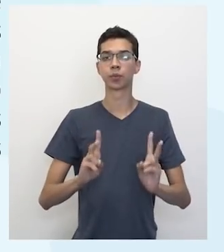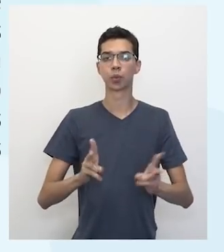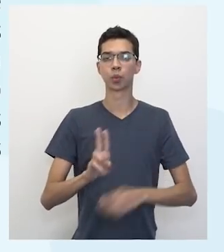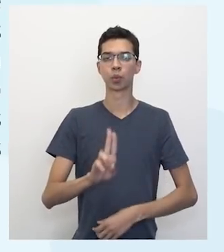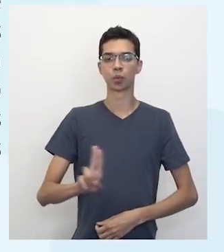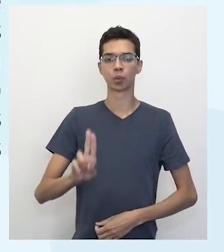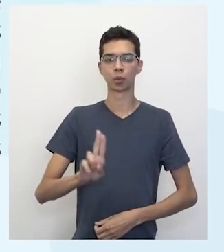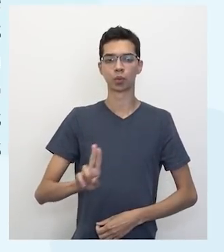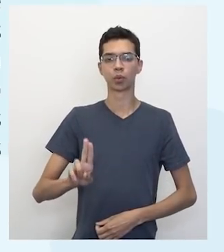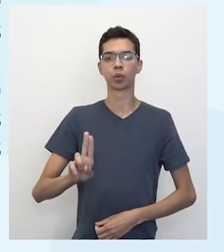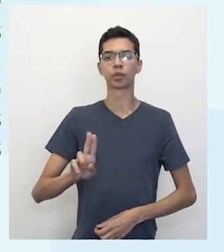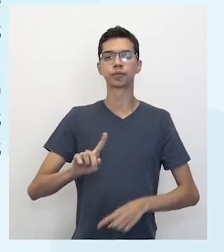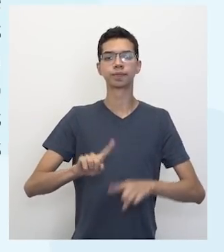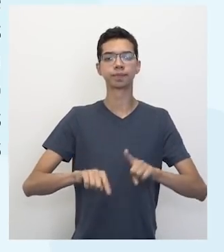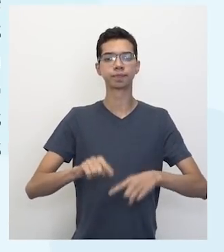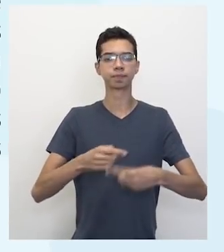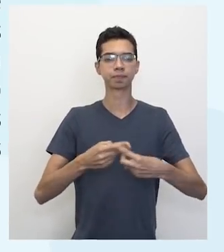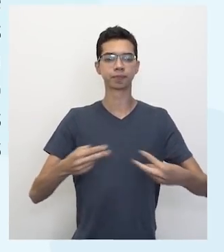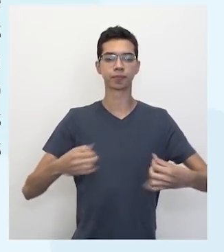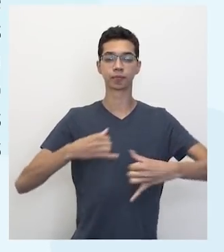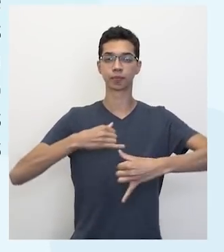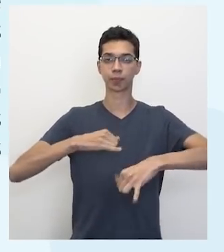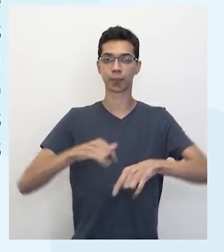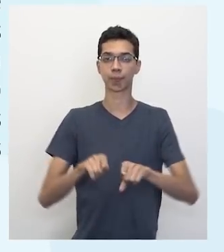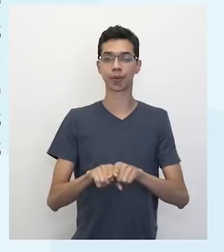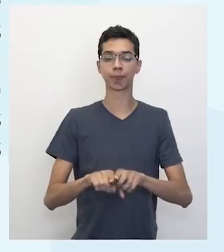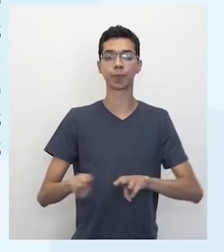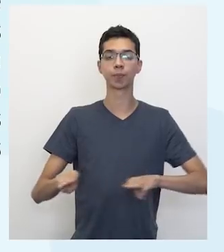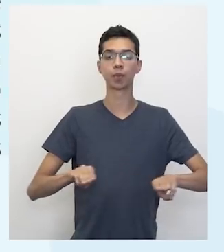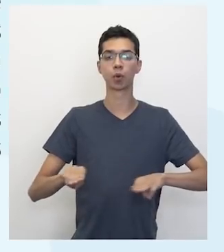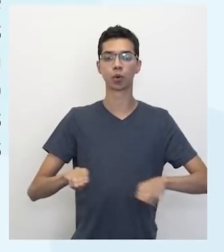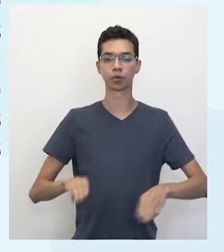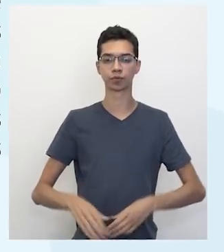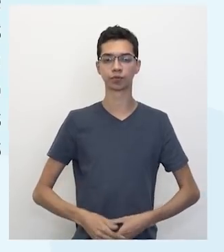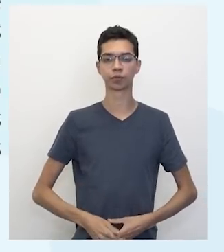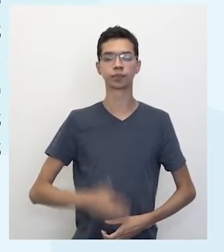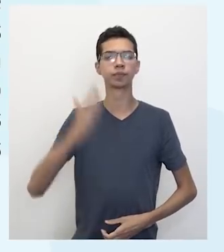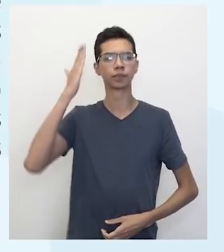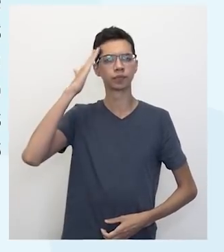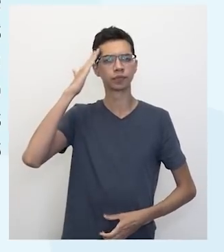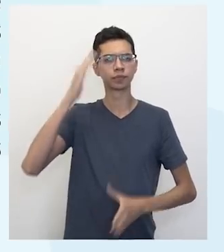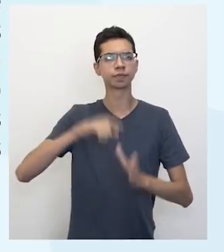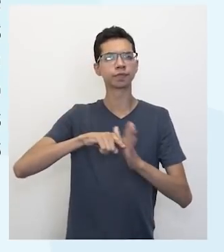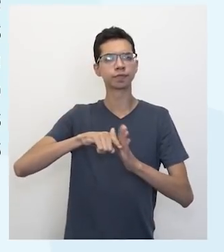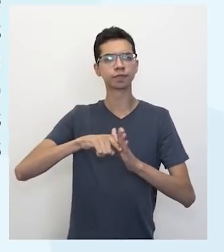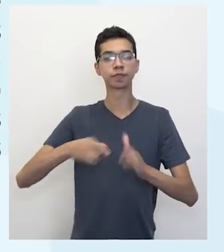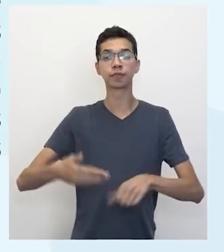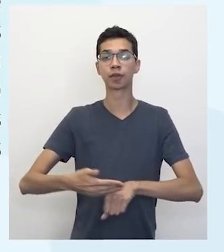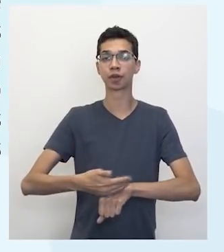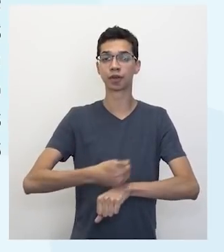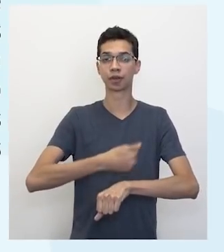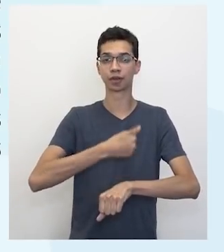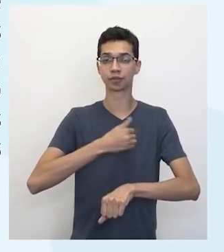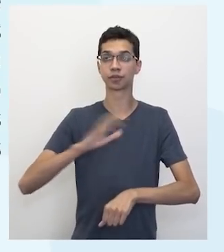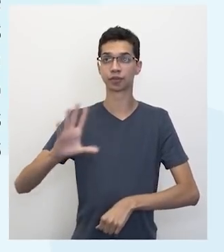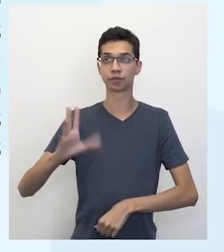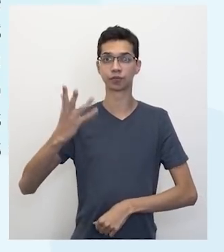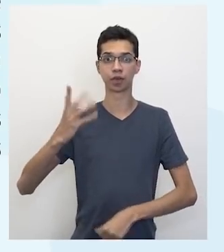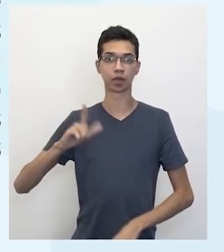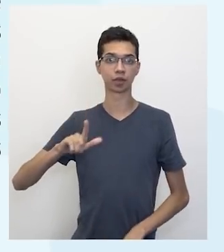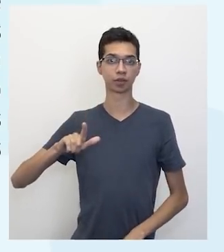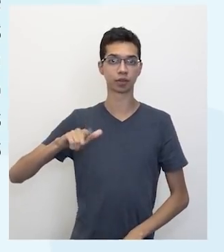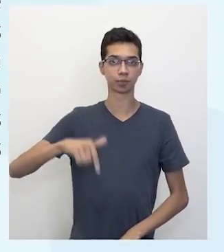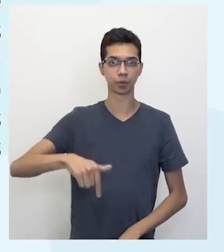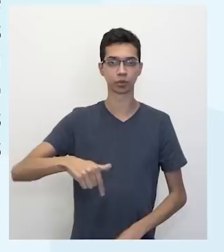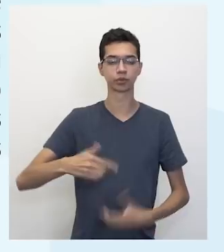de energia e de movimento, para realizar previsões sobre seu comportamento em situações cotidianas e em